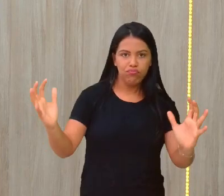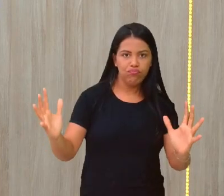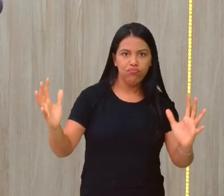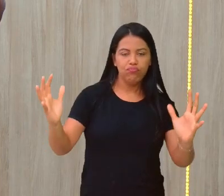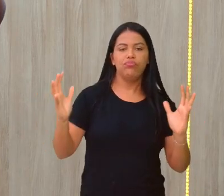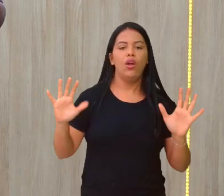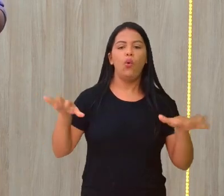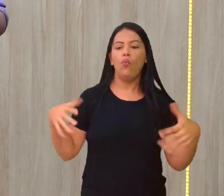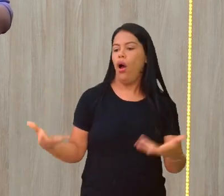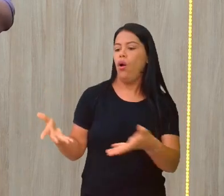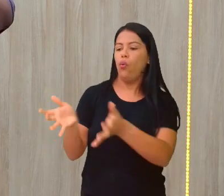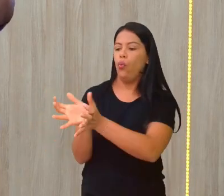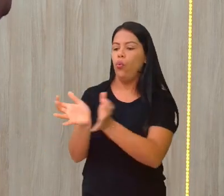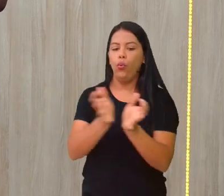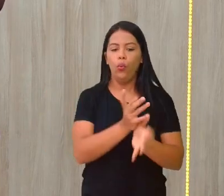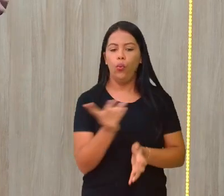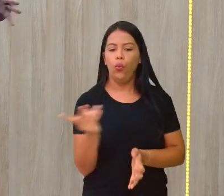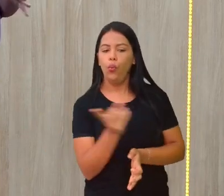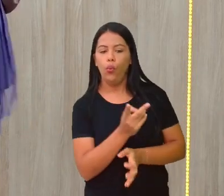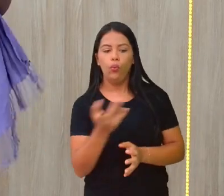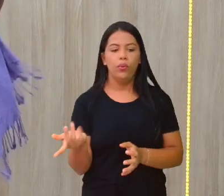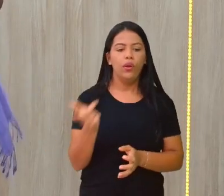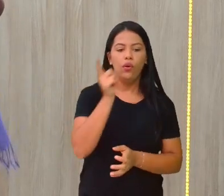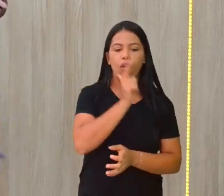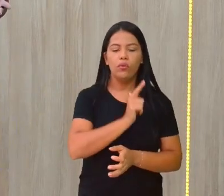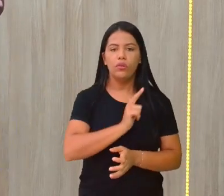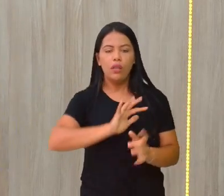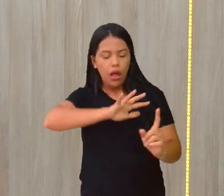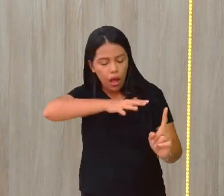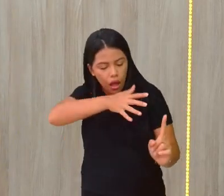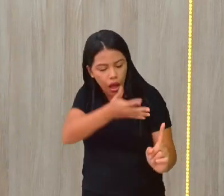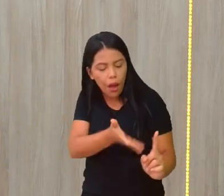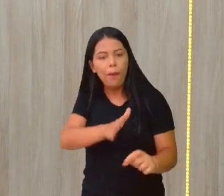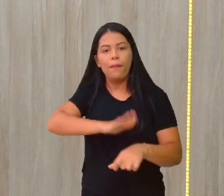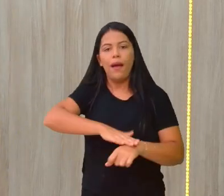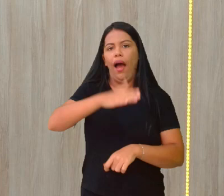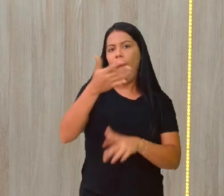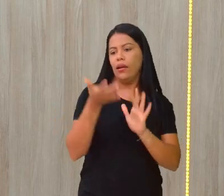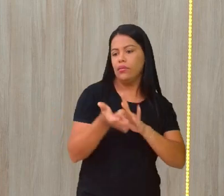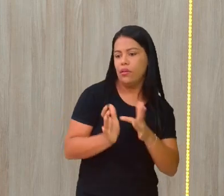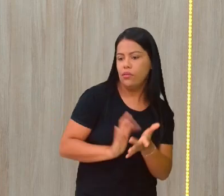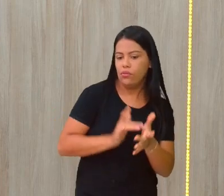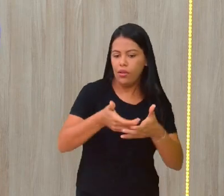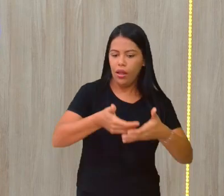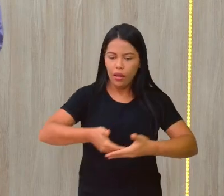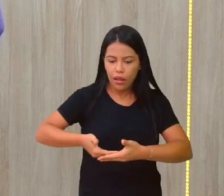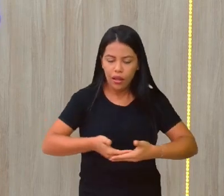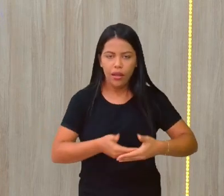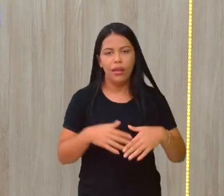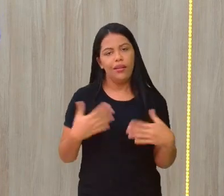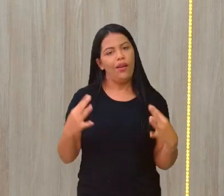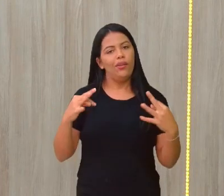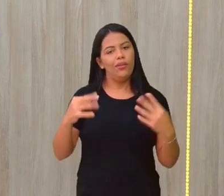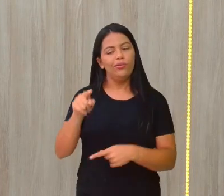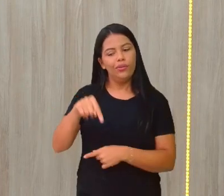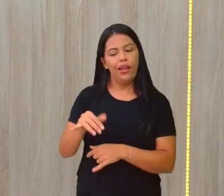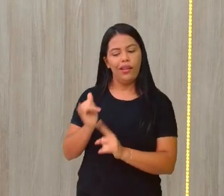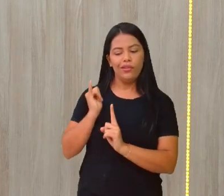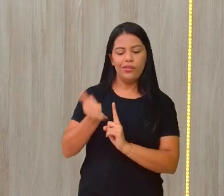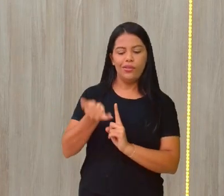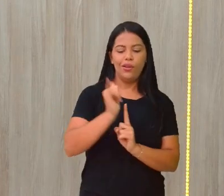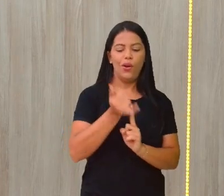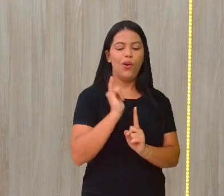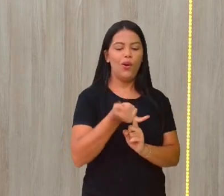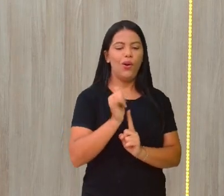honrava mais ali a manjedoura, se era o vermelho, se era o azul. Então, tudo isso são histórias que são contadas